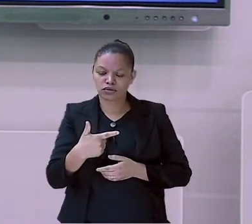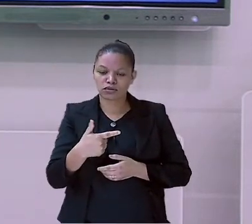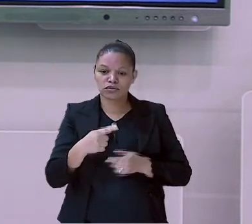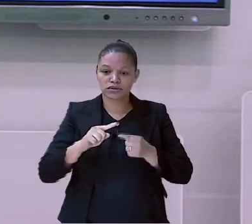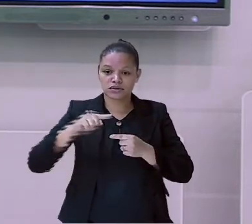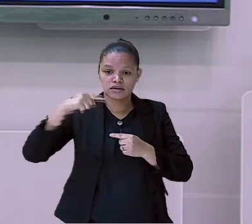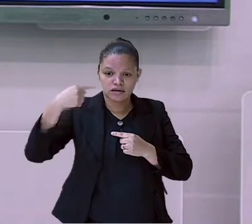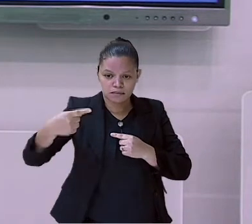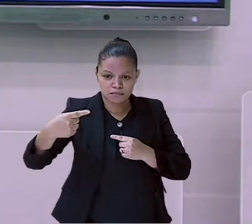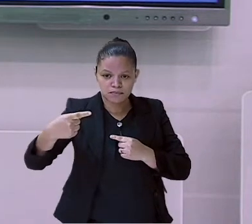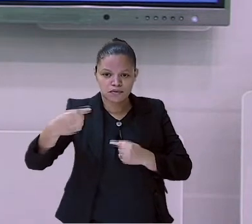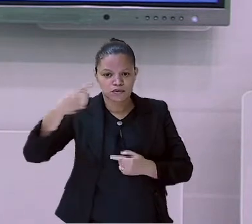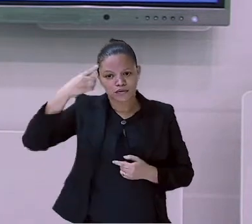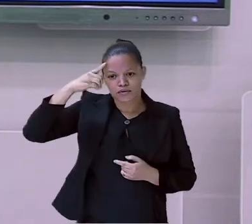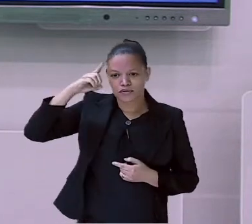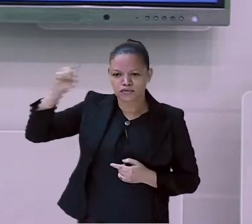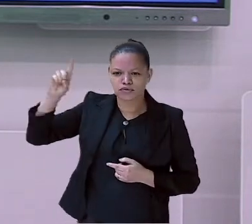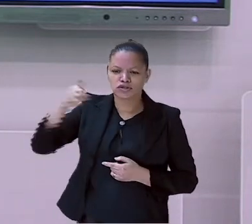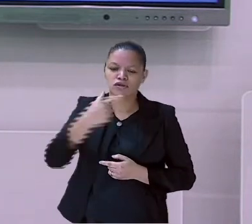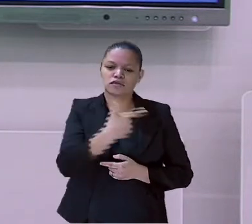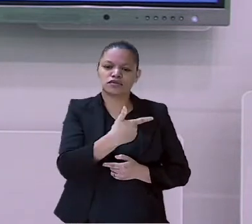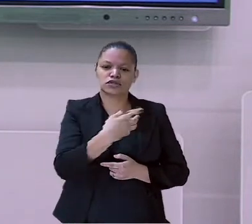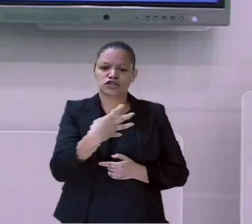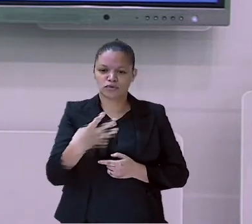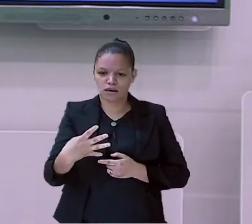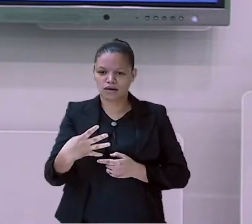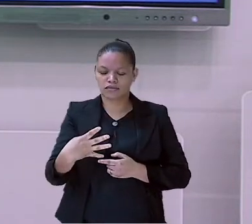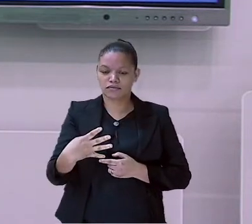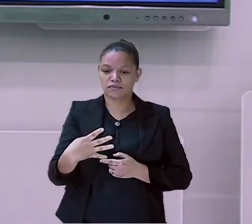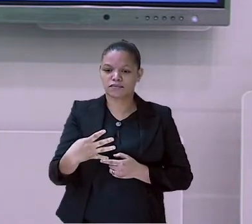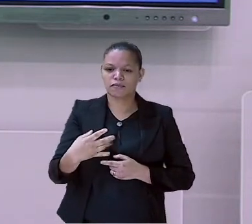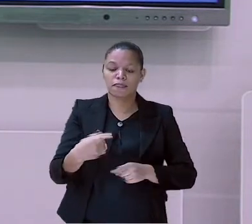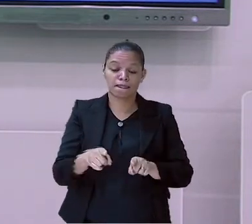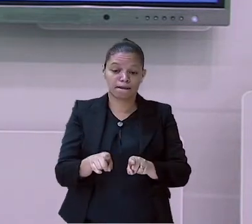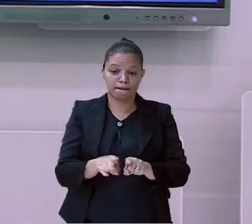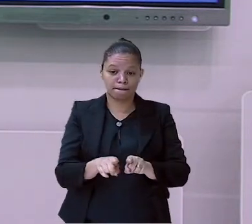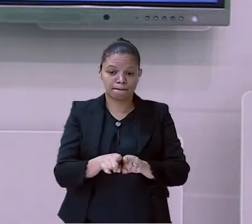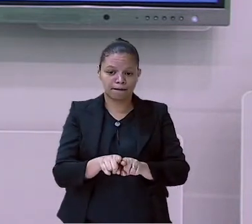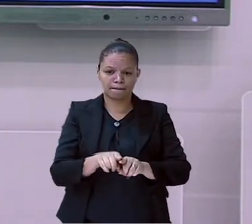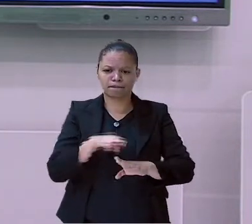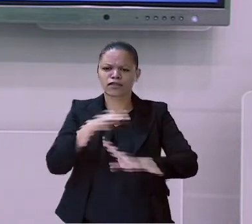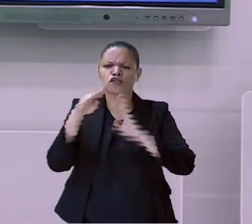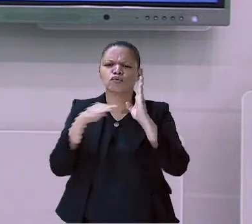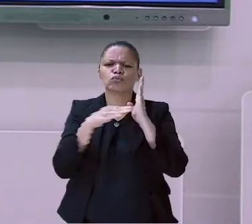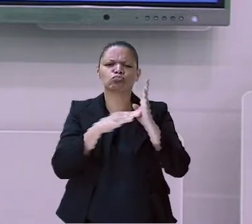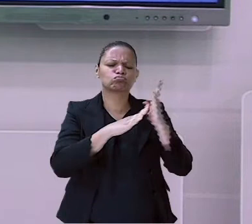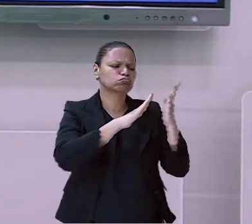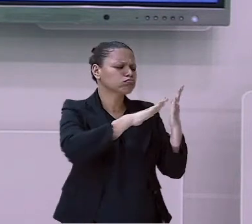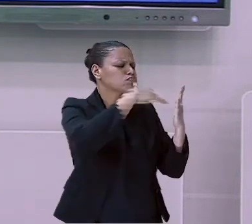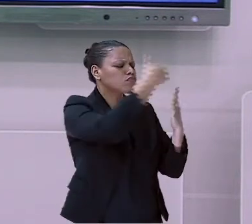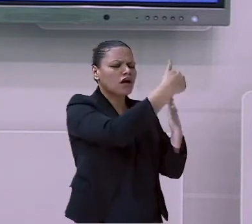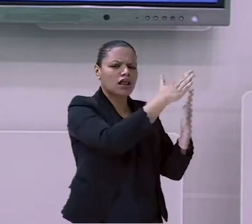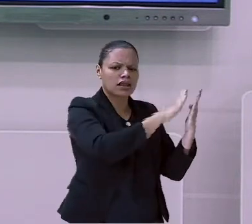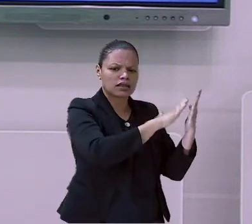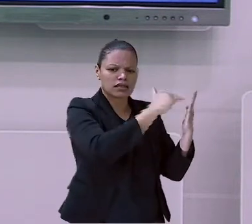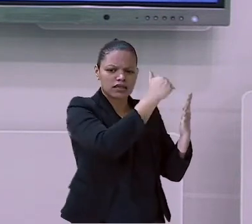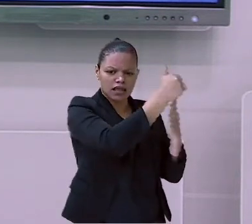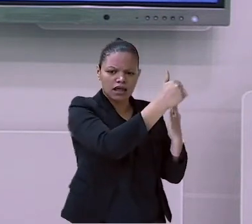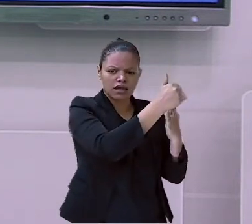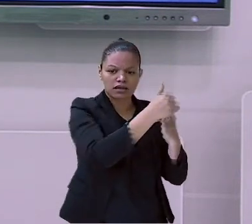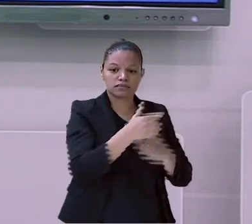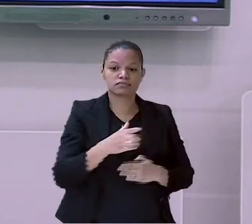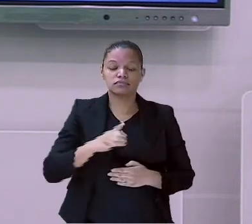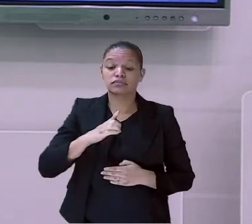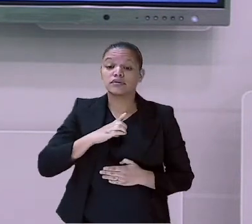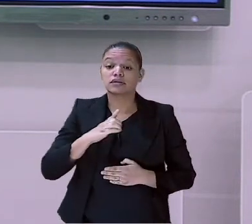24. E todo calendário, ele tem aí uma legenda. E quando a tabela, o gráfico, ele não